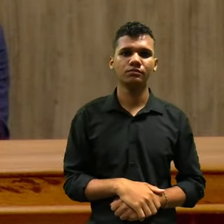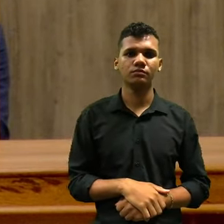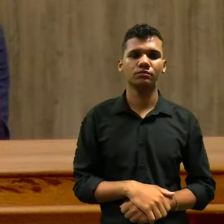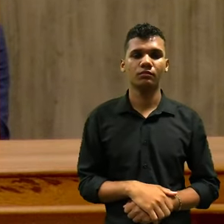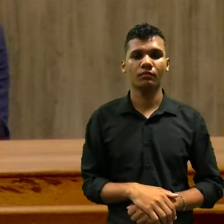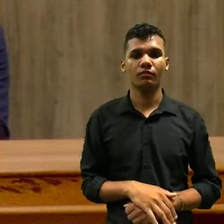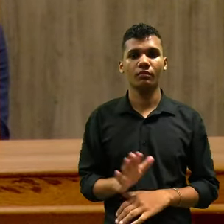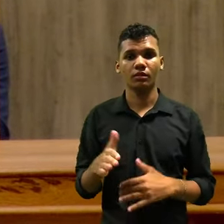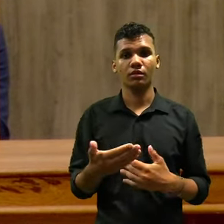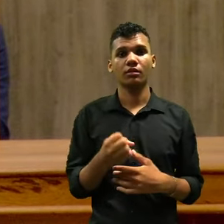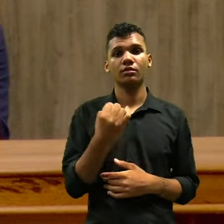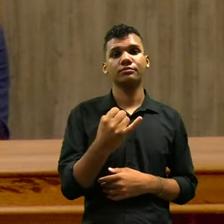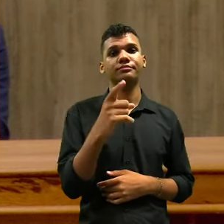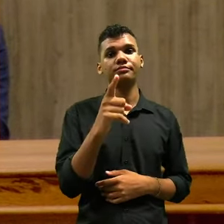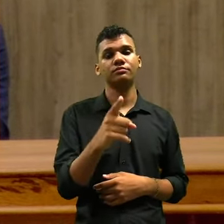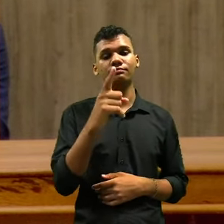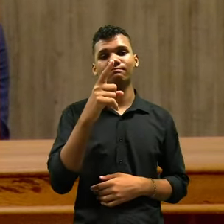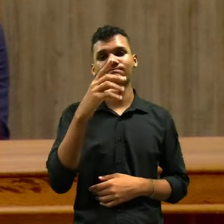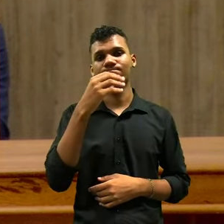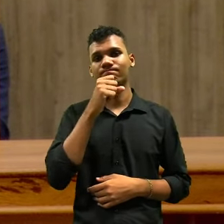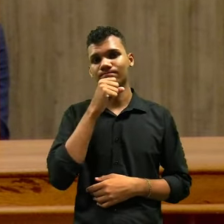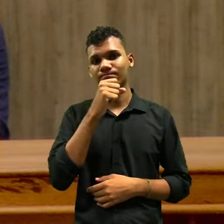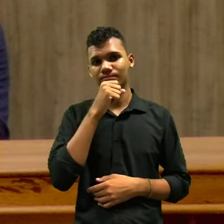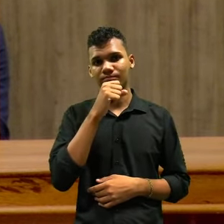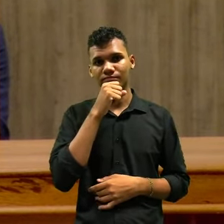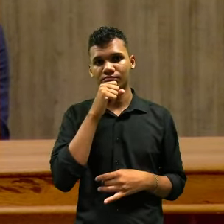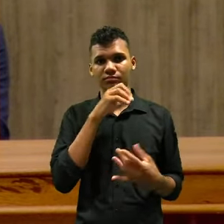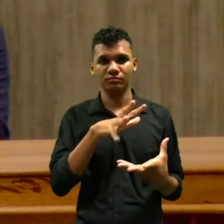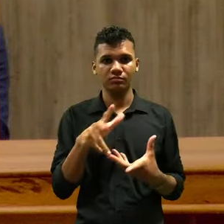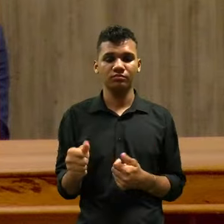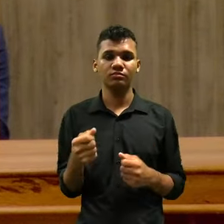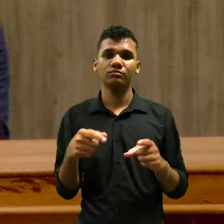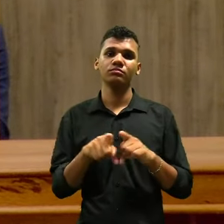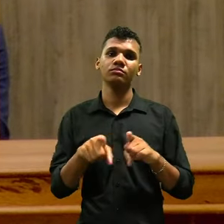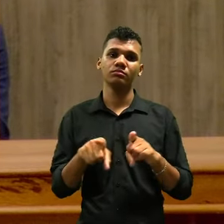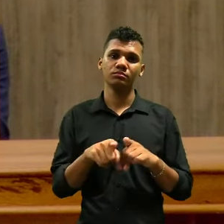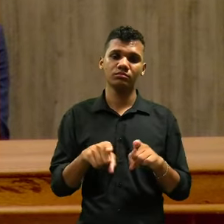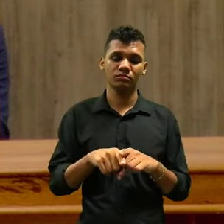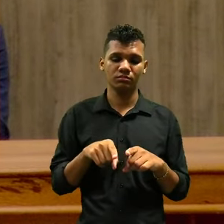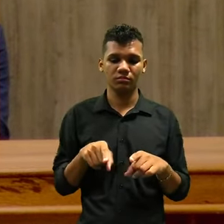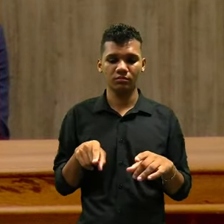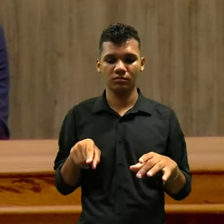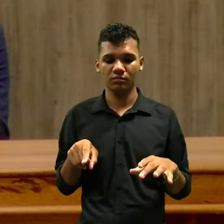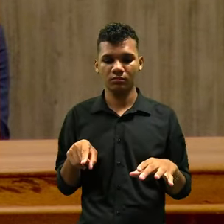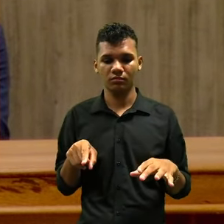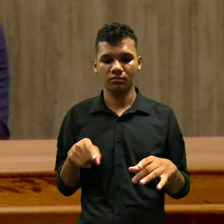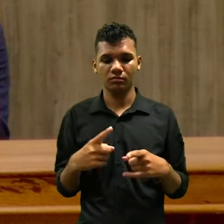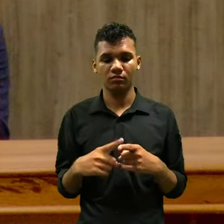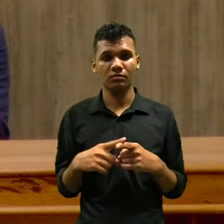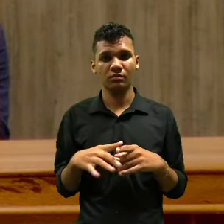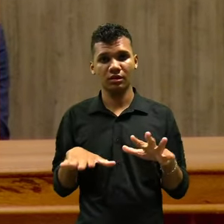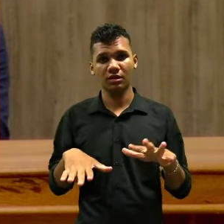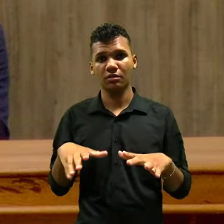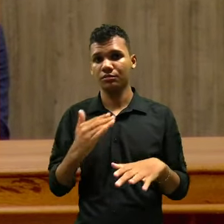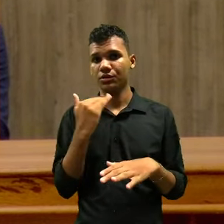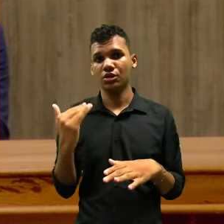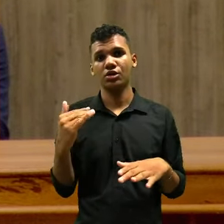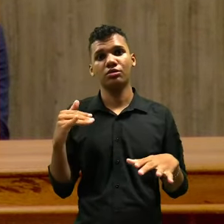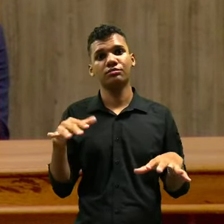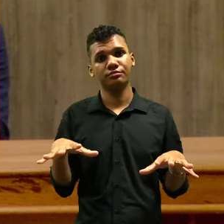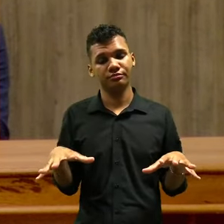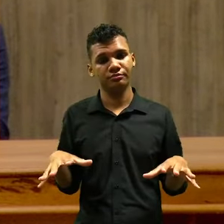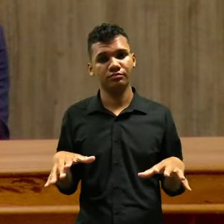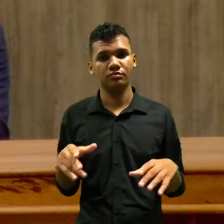envelhecer na na terra a sua e o seu tronco morrer no no pó vai olha lá